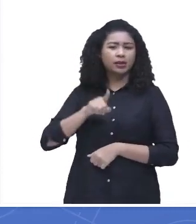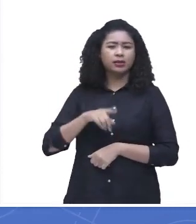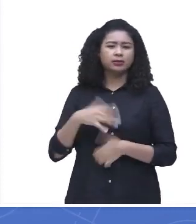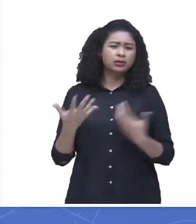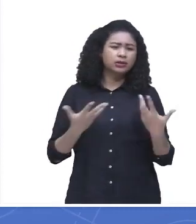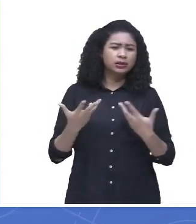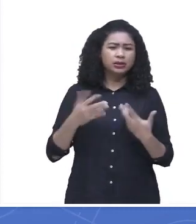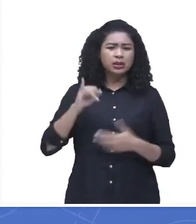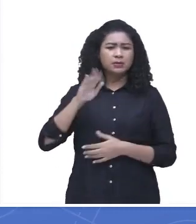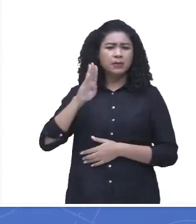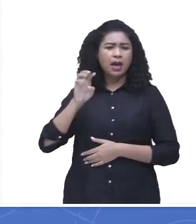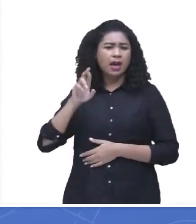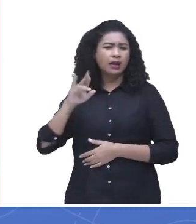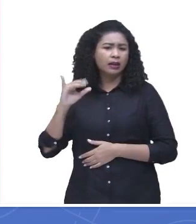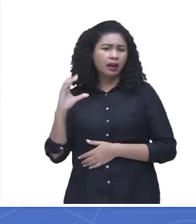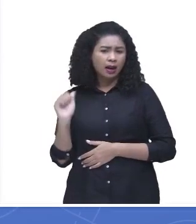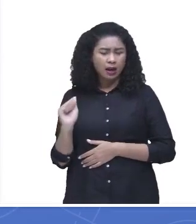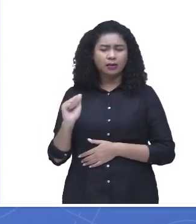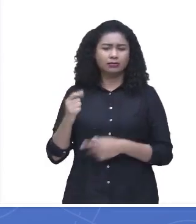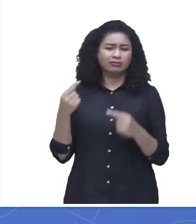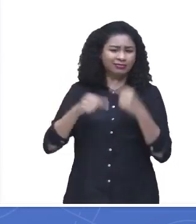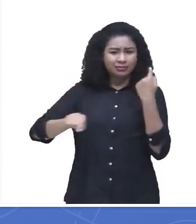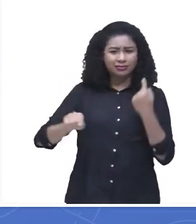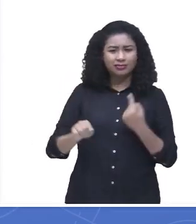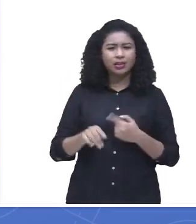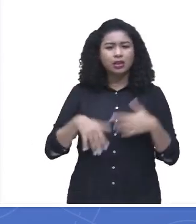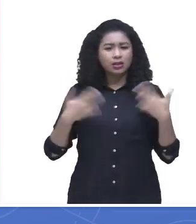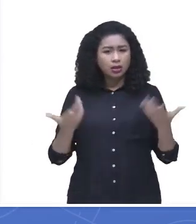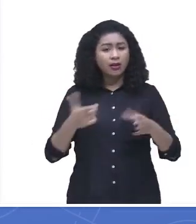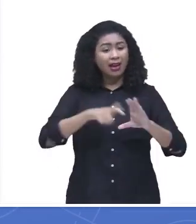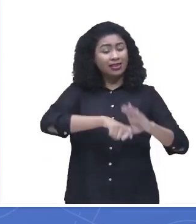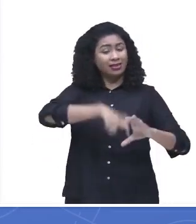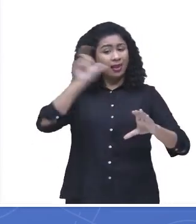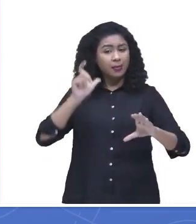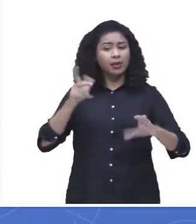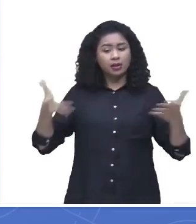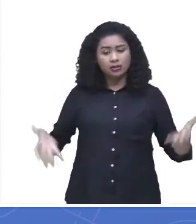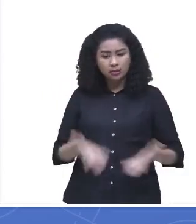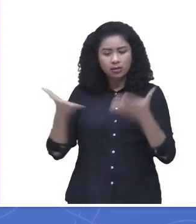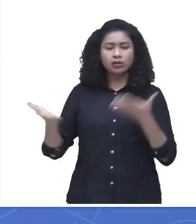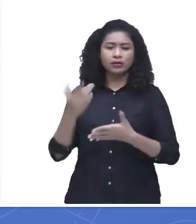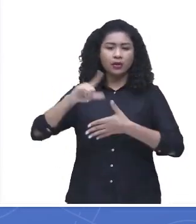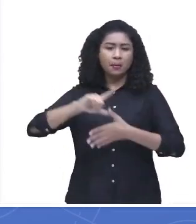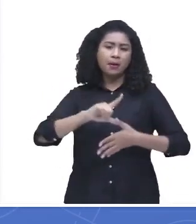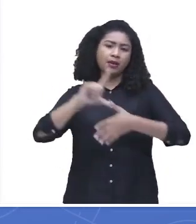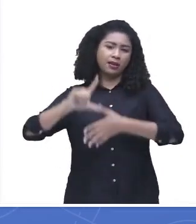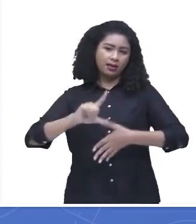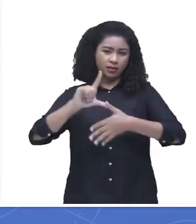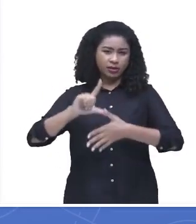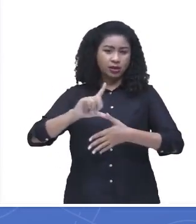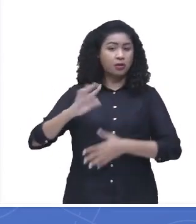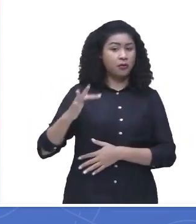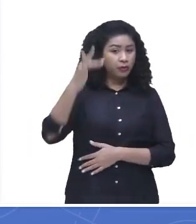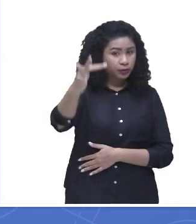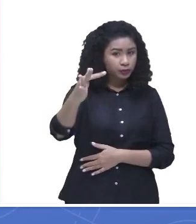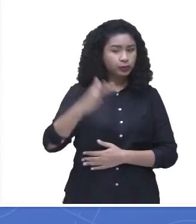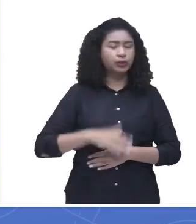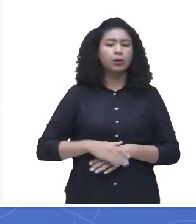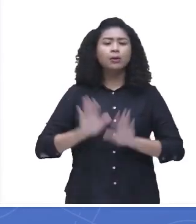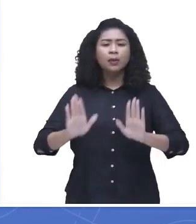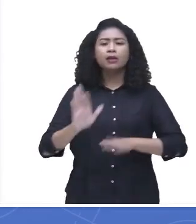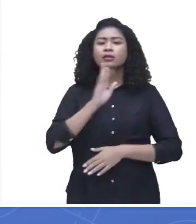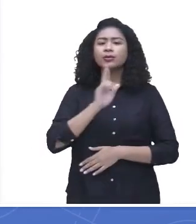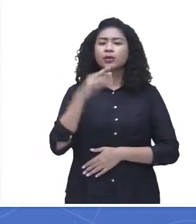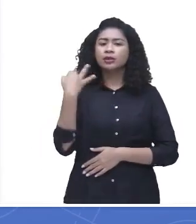justamente a independência dos Estados Unidos que vai incentivar ali a América Latina futuramente, não é isso? Então, a alternativa correta, a